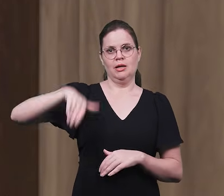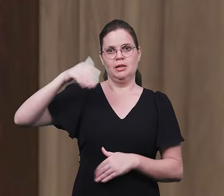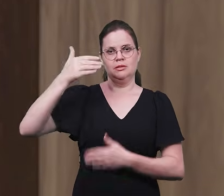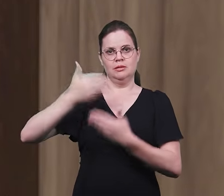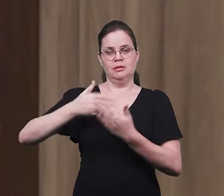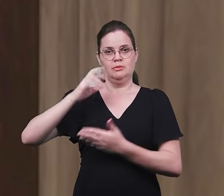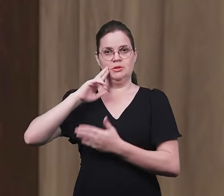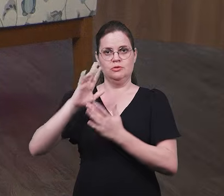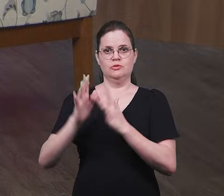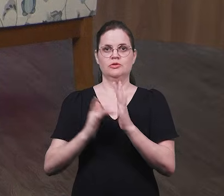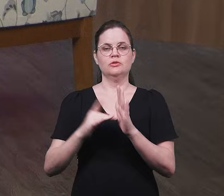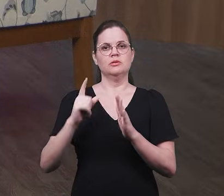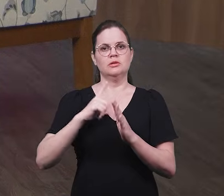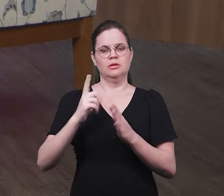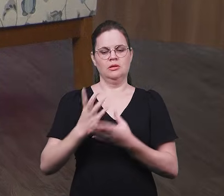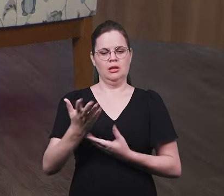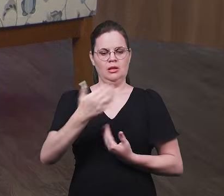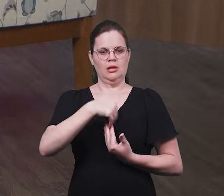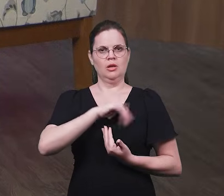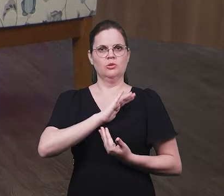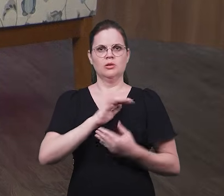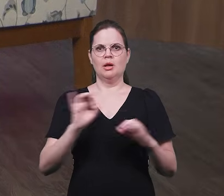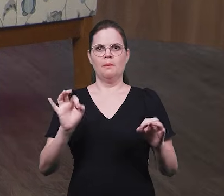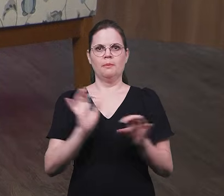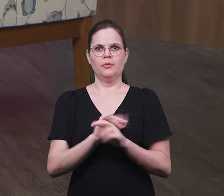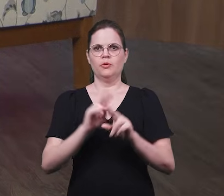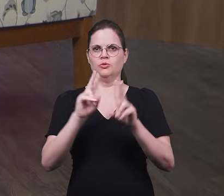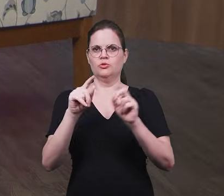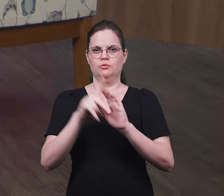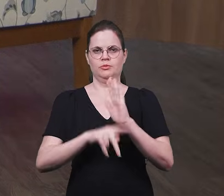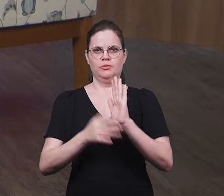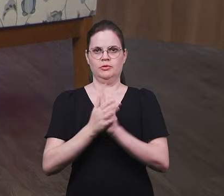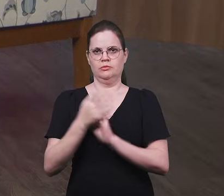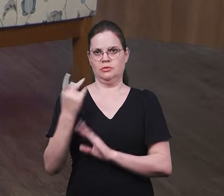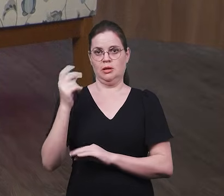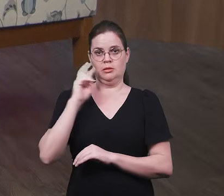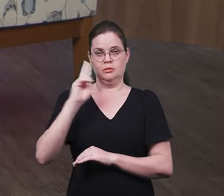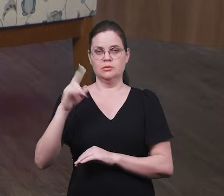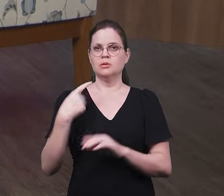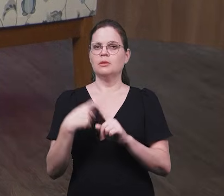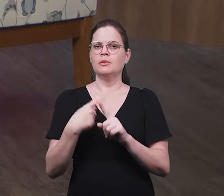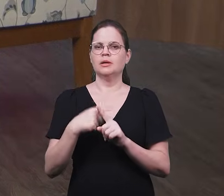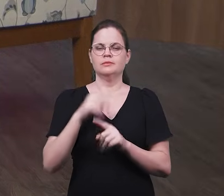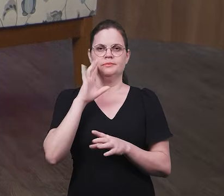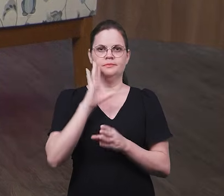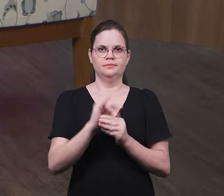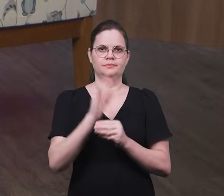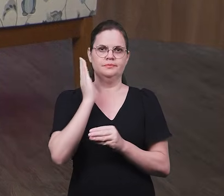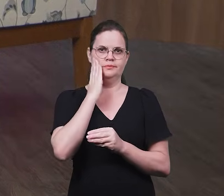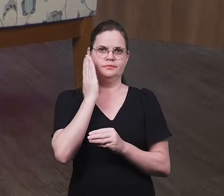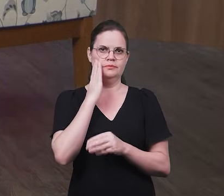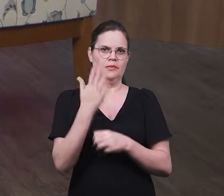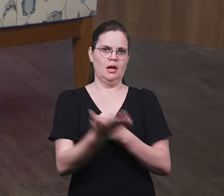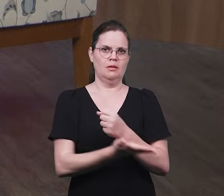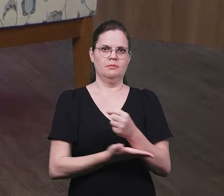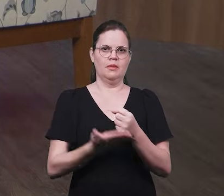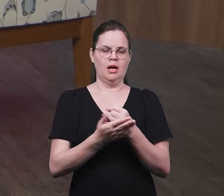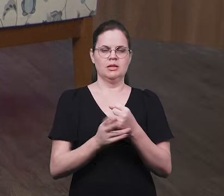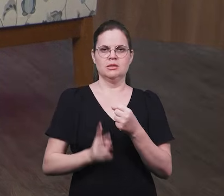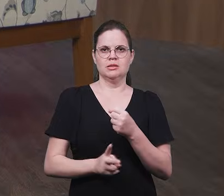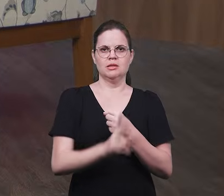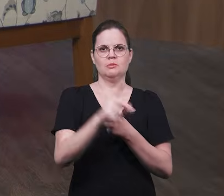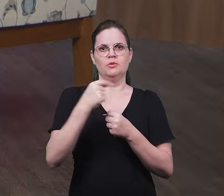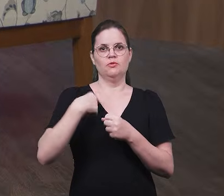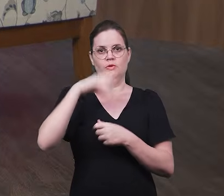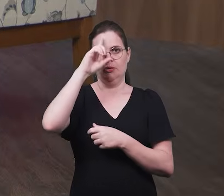obra? Nós verificamos aqui, já adiantando, que tudo proveio de uma base, que foi a palavra de